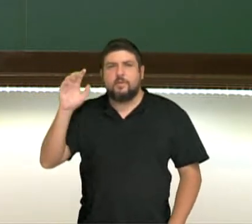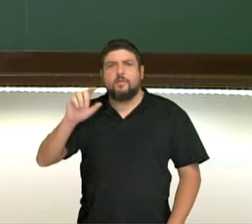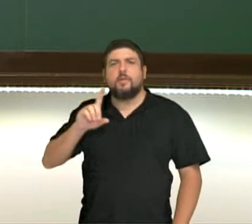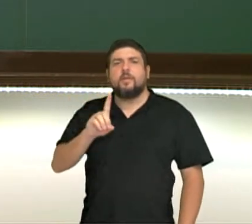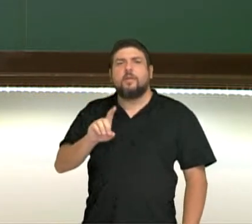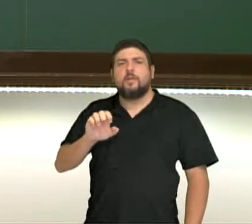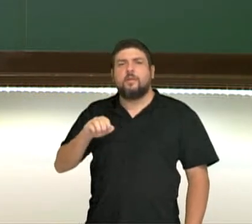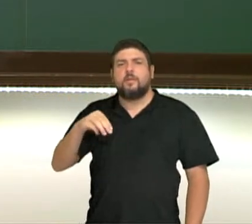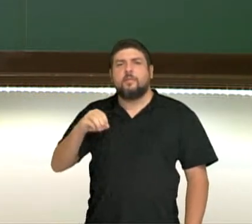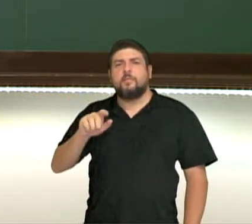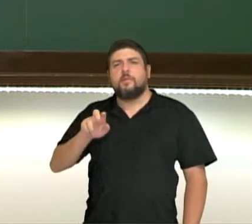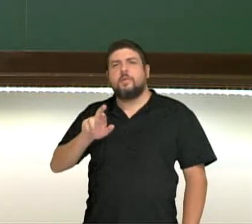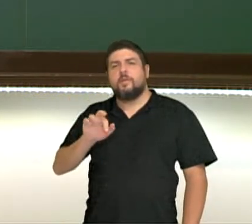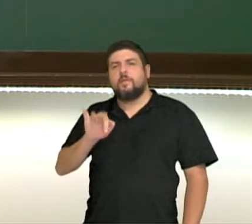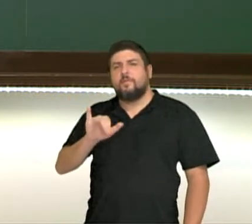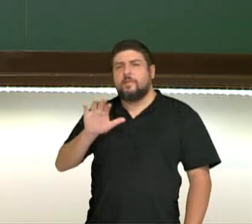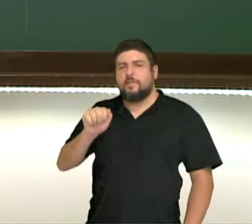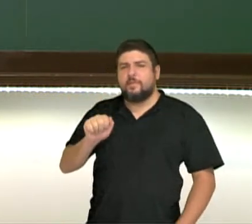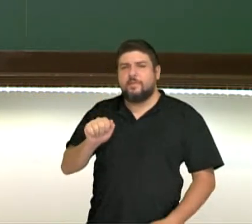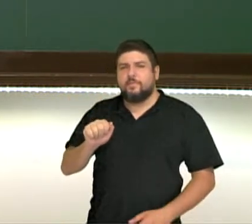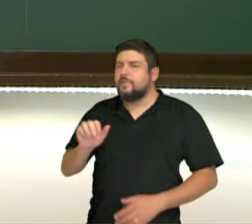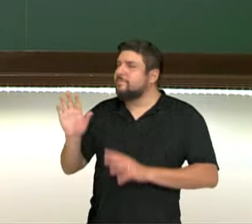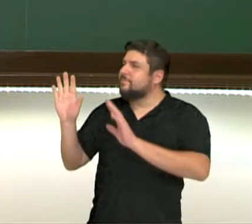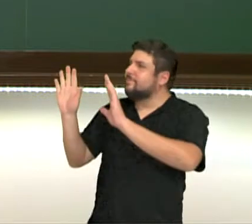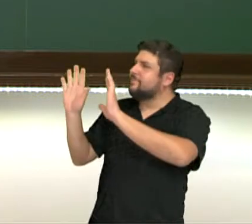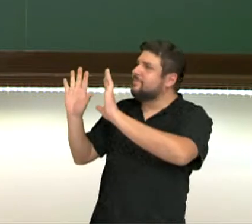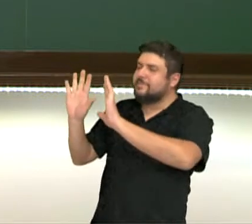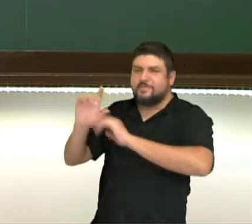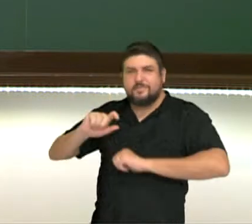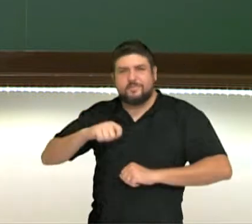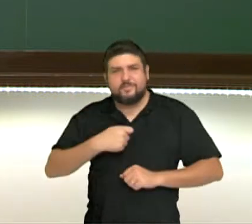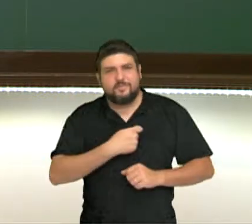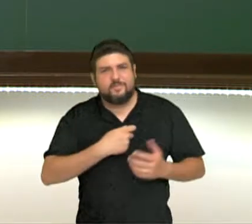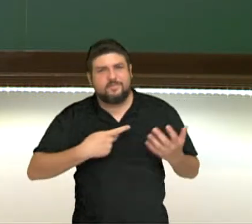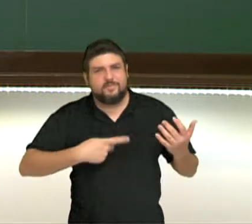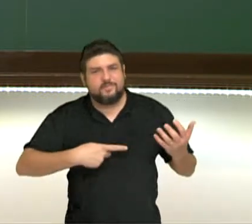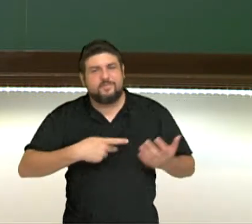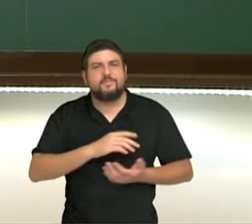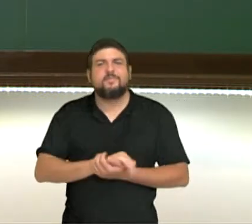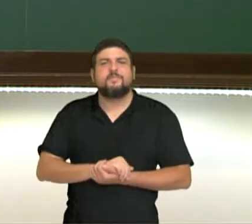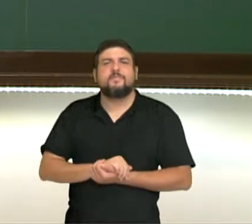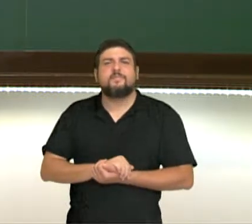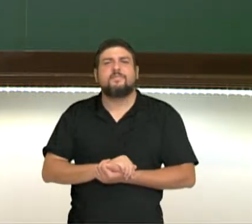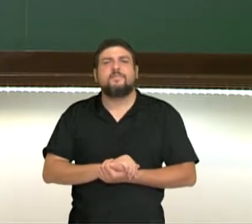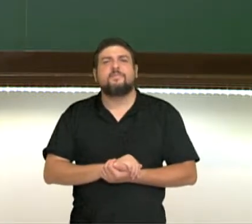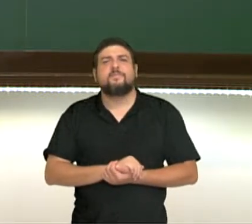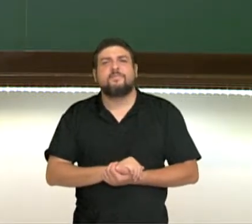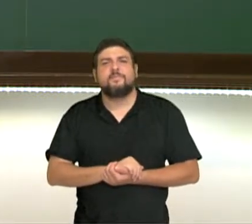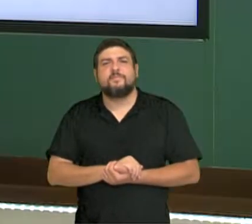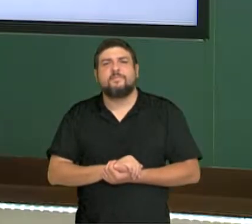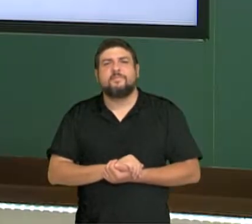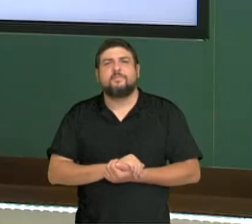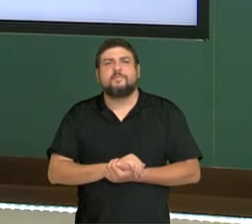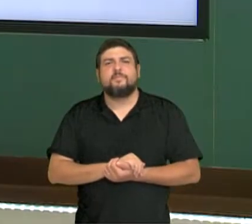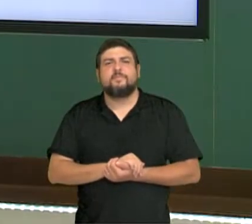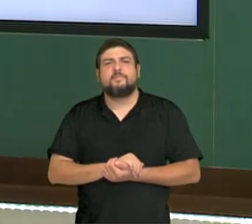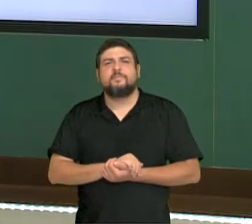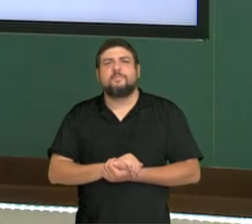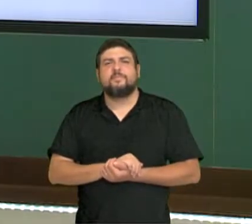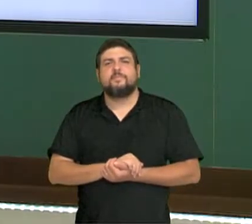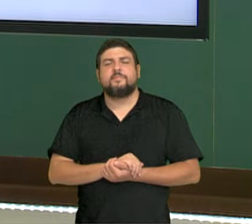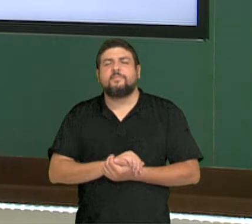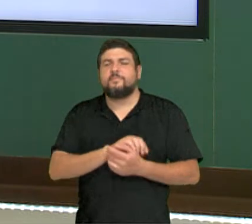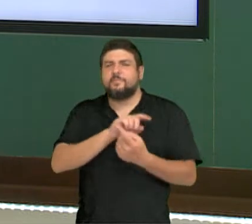e para me ajudar nessa aula temos aqui o Paulo Oi Paulo seja bem-vindo vamos lá então o